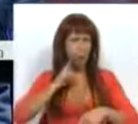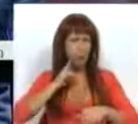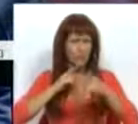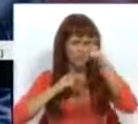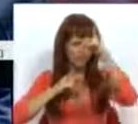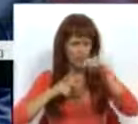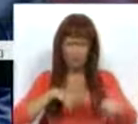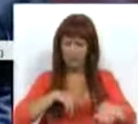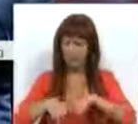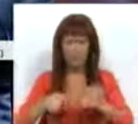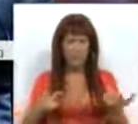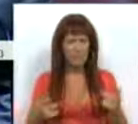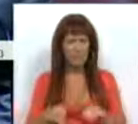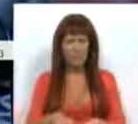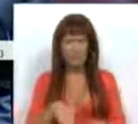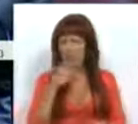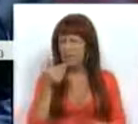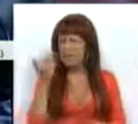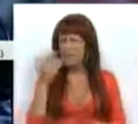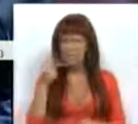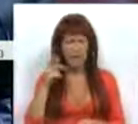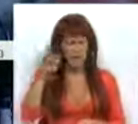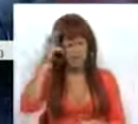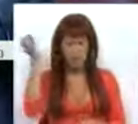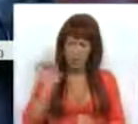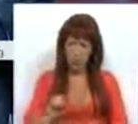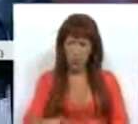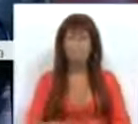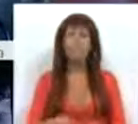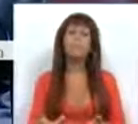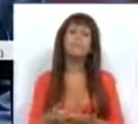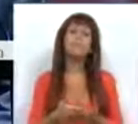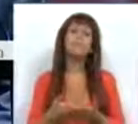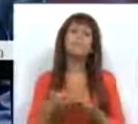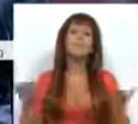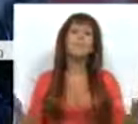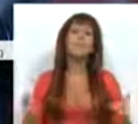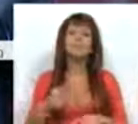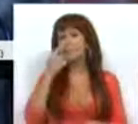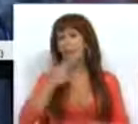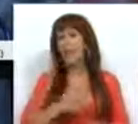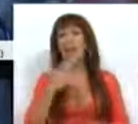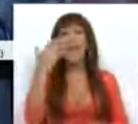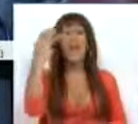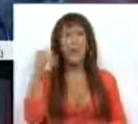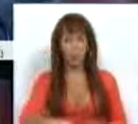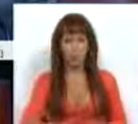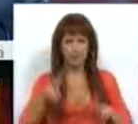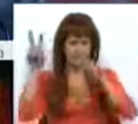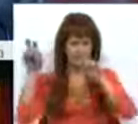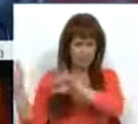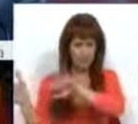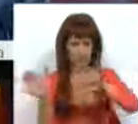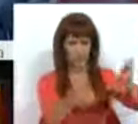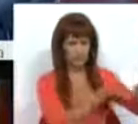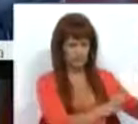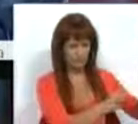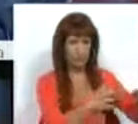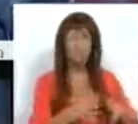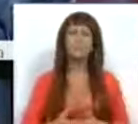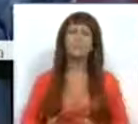ilegalidade, politicamente uma demagógica cobardia e economicamente um erro. Mas